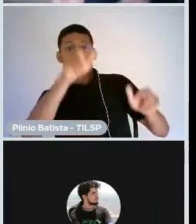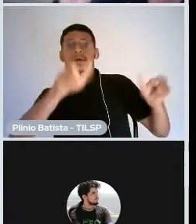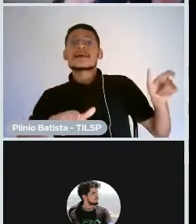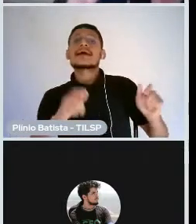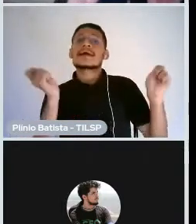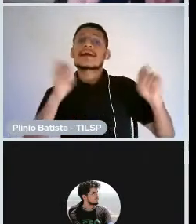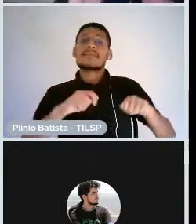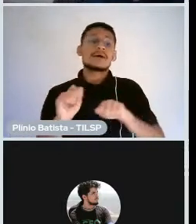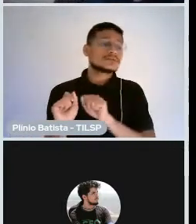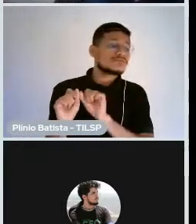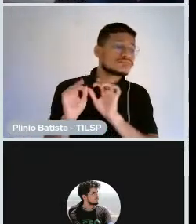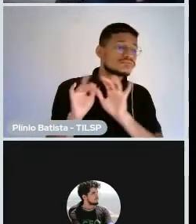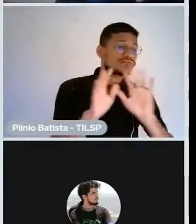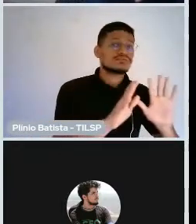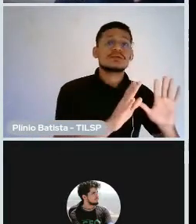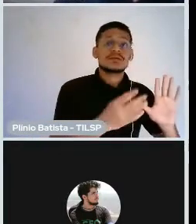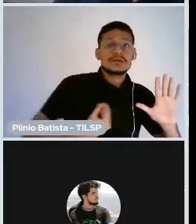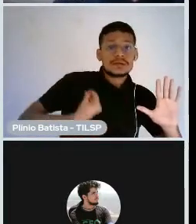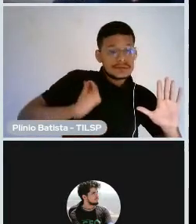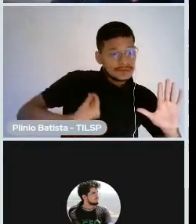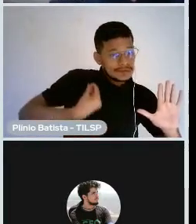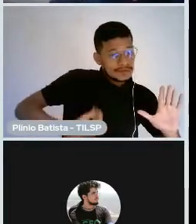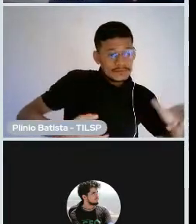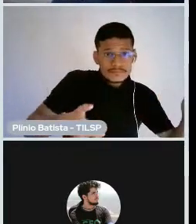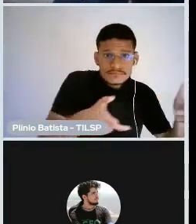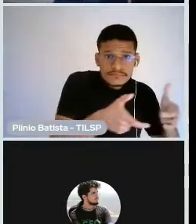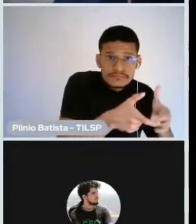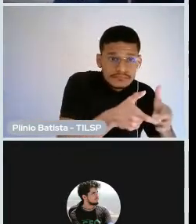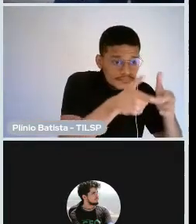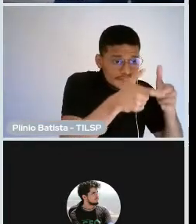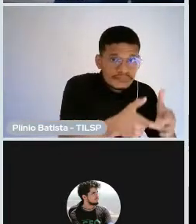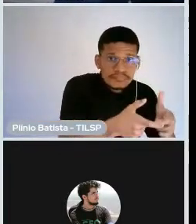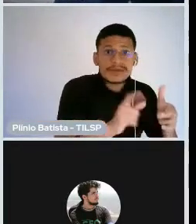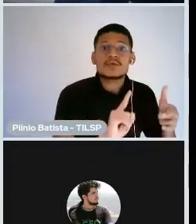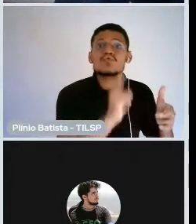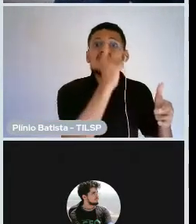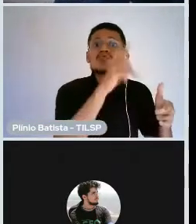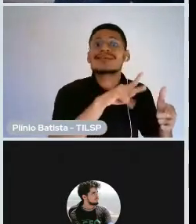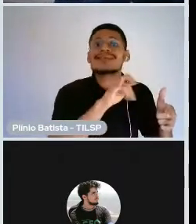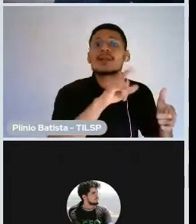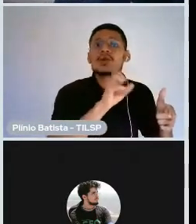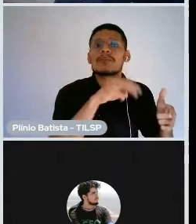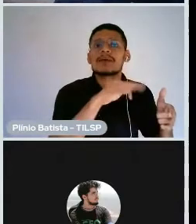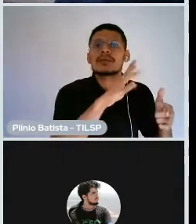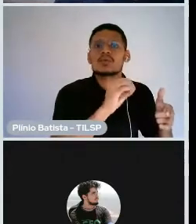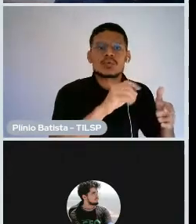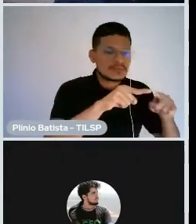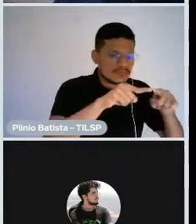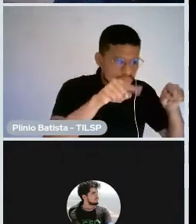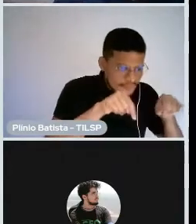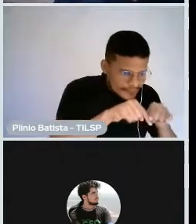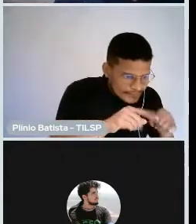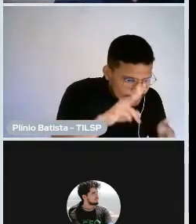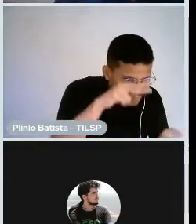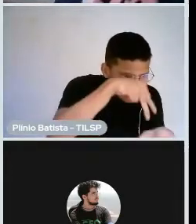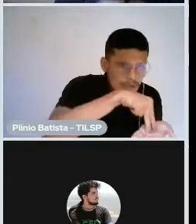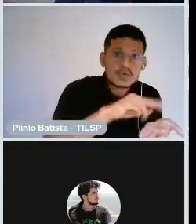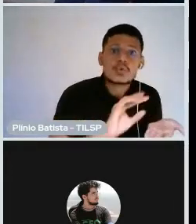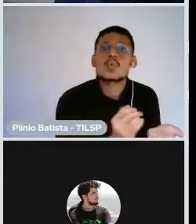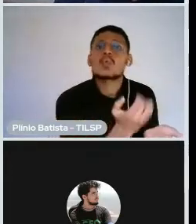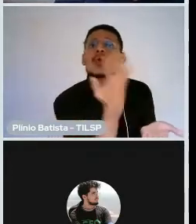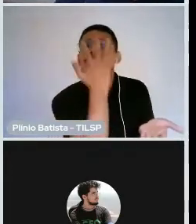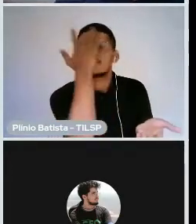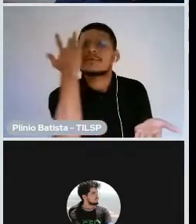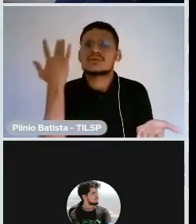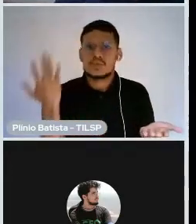cabem, entre aspas, tá? Em 1 quilômetro quadrado, certo? Mais ou menos isso. É mais ou menos isso, não é